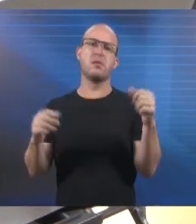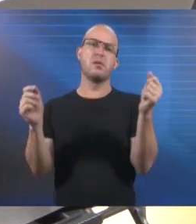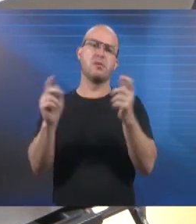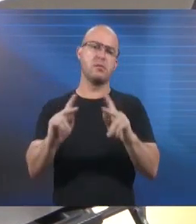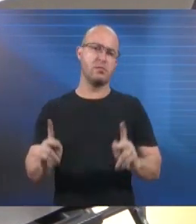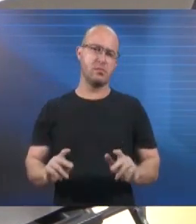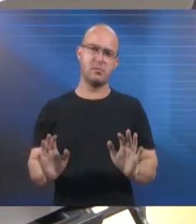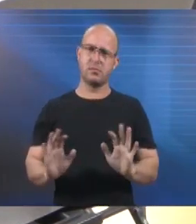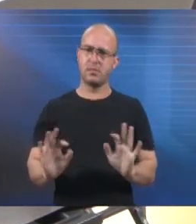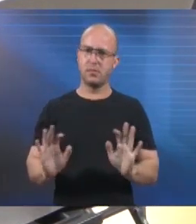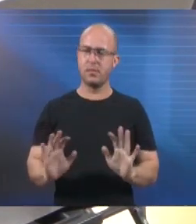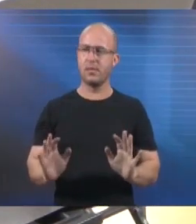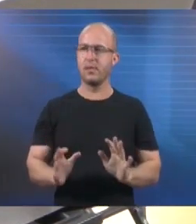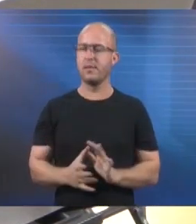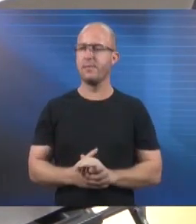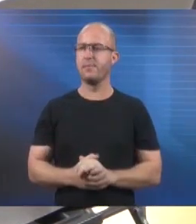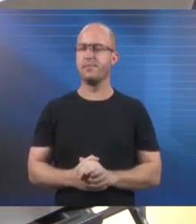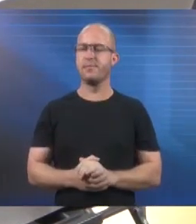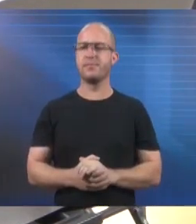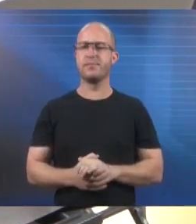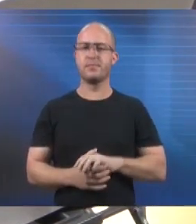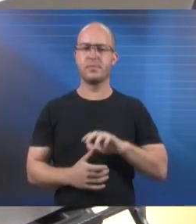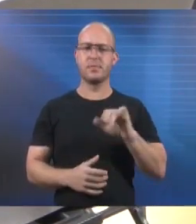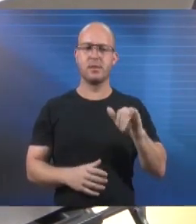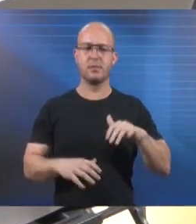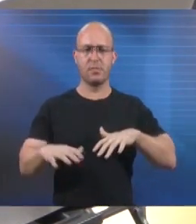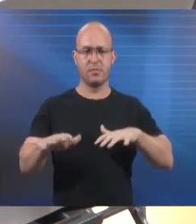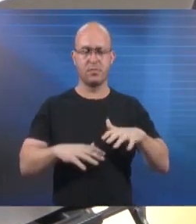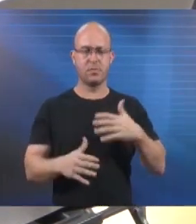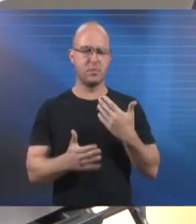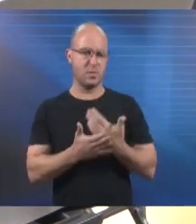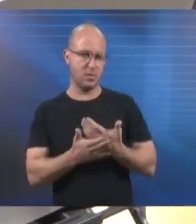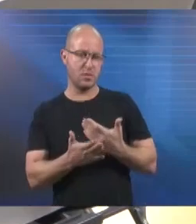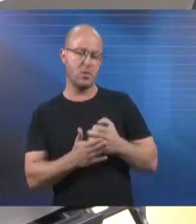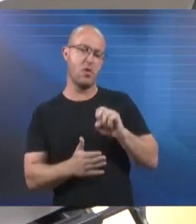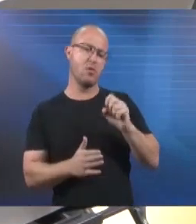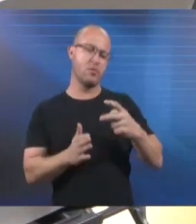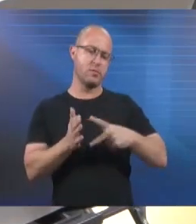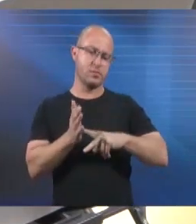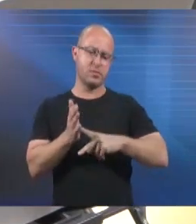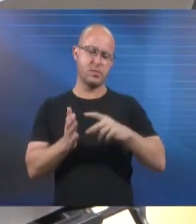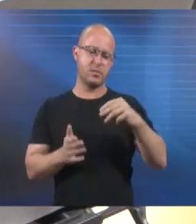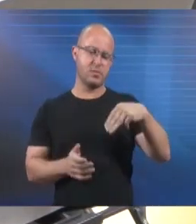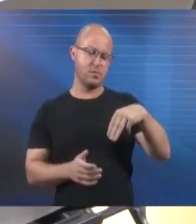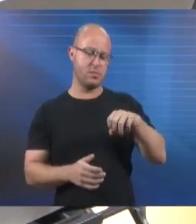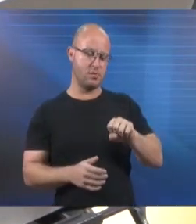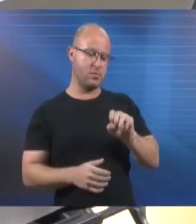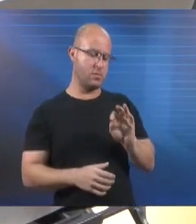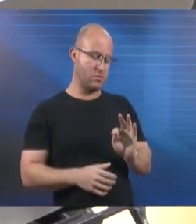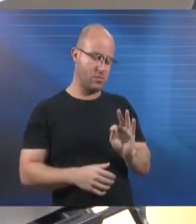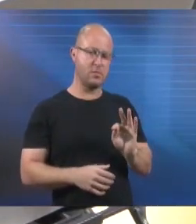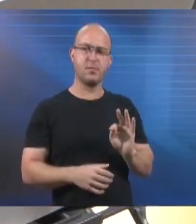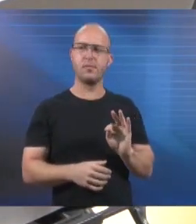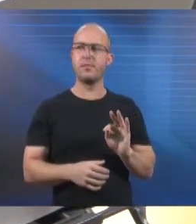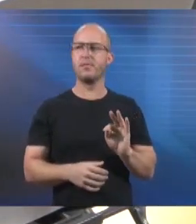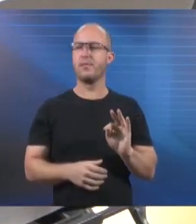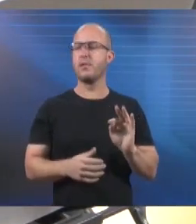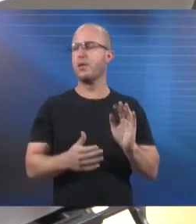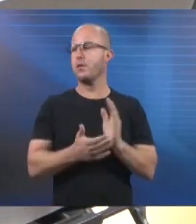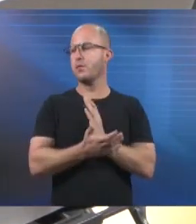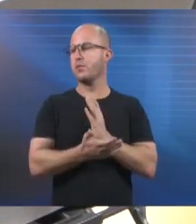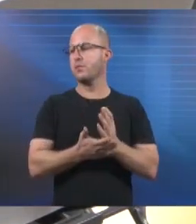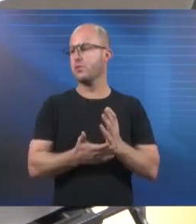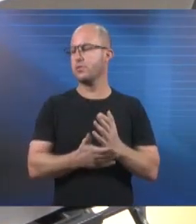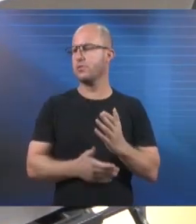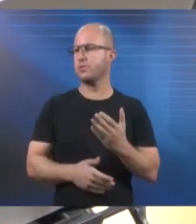Pacífico senhor presidente se aquilo fosse o movimento estudantil movimento sindical o MST alguns